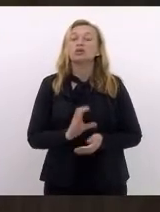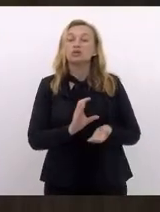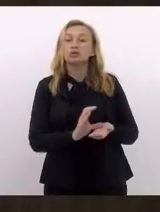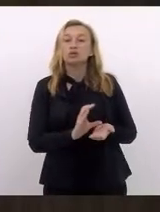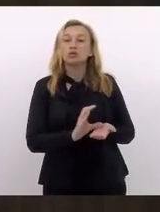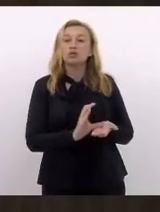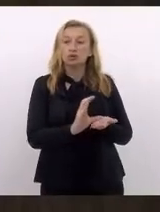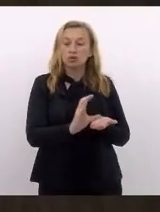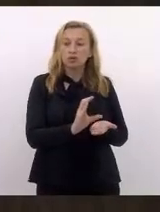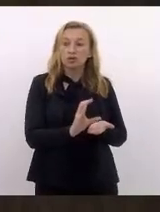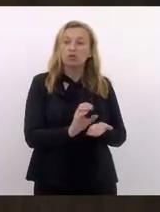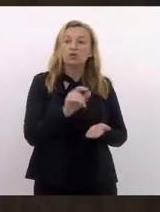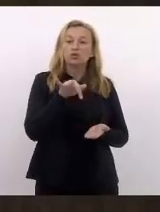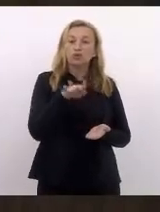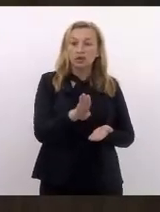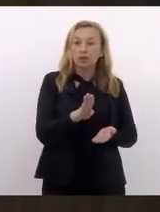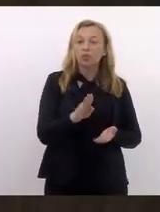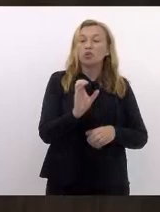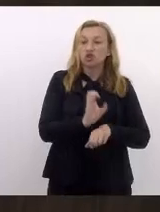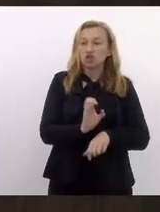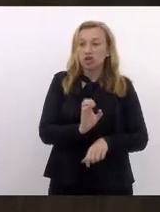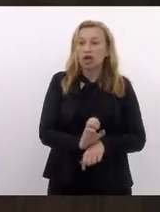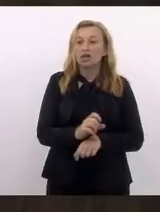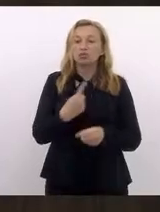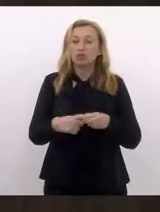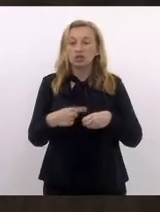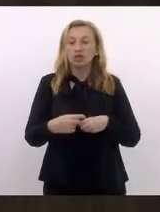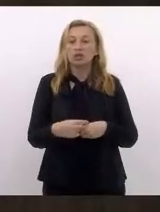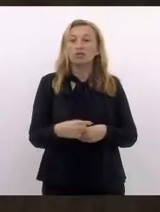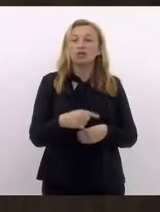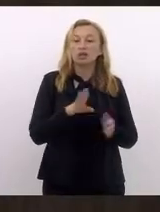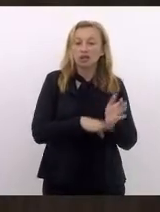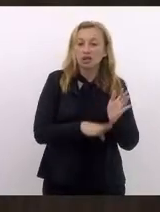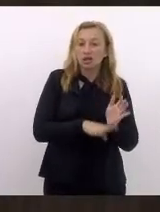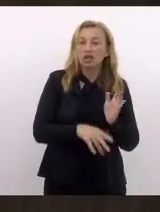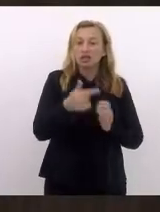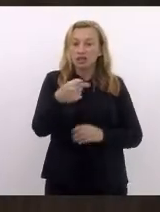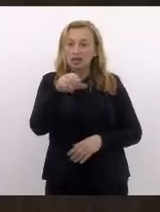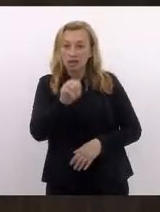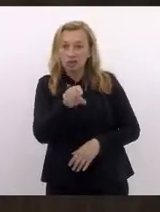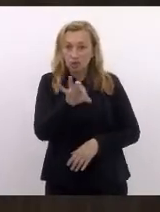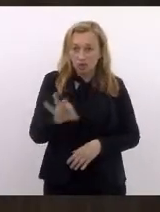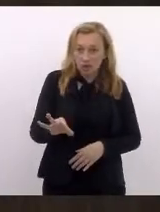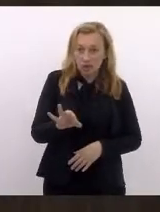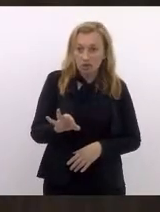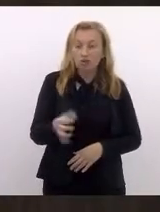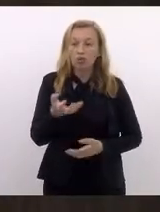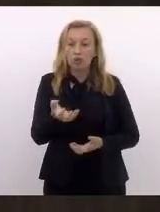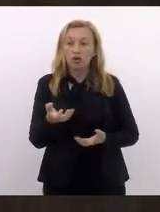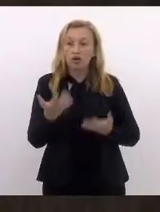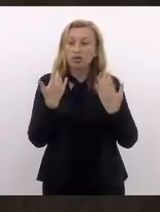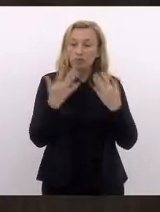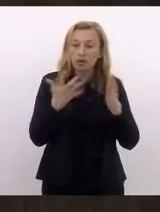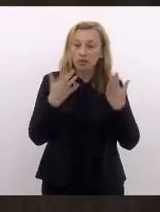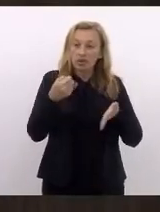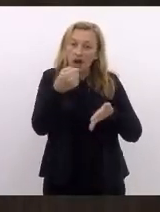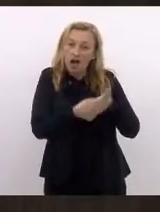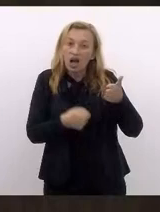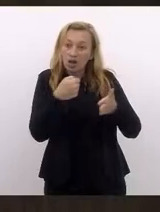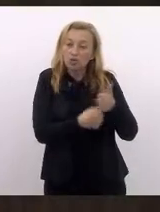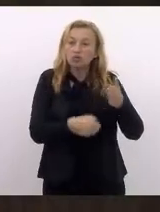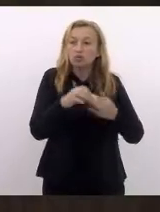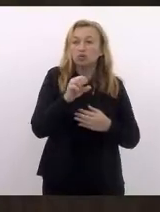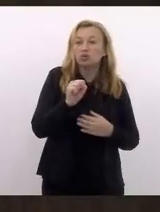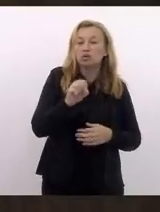o estado e os municípios tem que gastar pelo menos setenta por cento com valorização dos profissionais da educação eu quero cumprimentar a luta